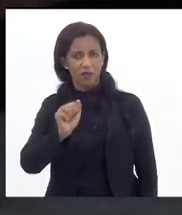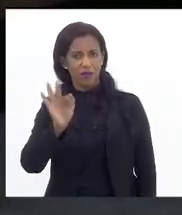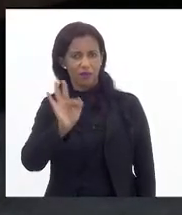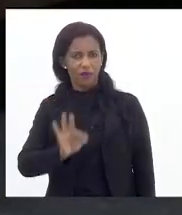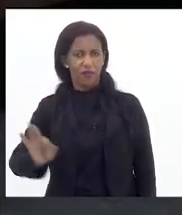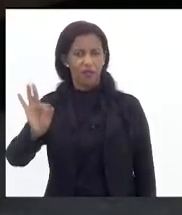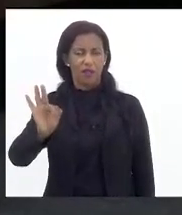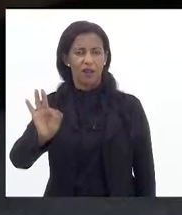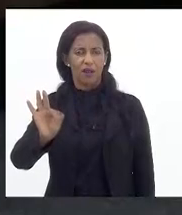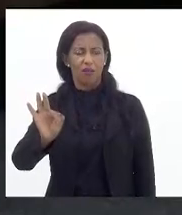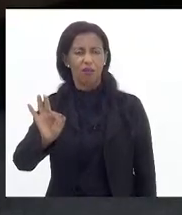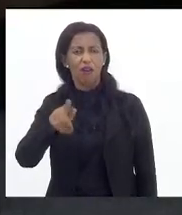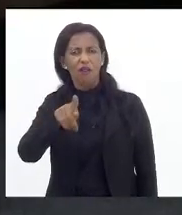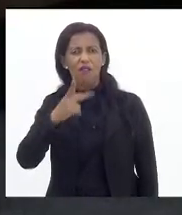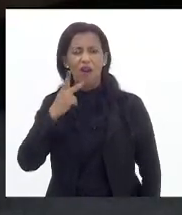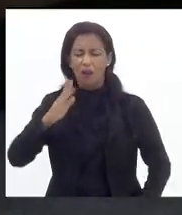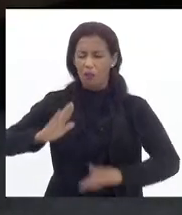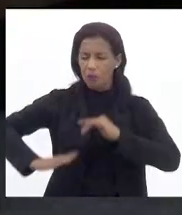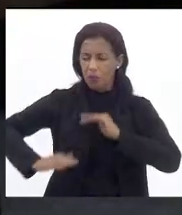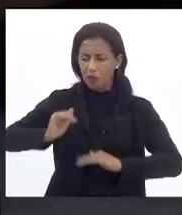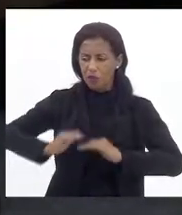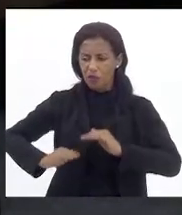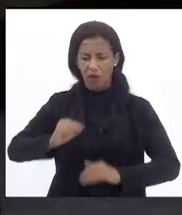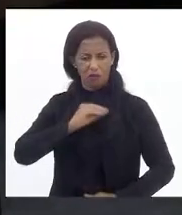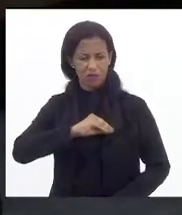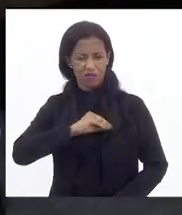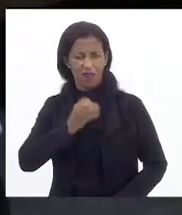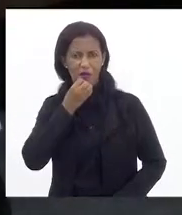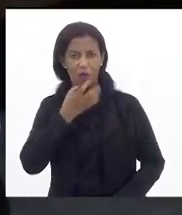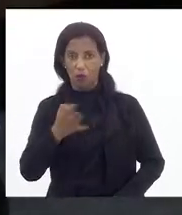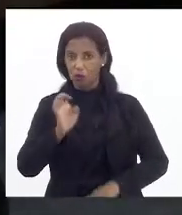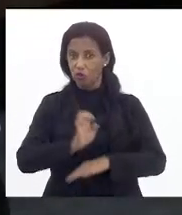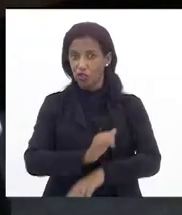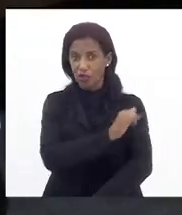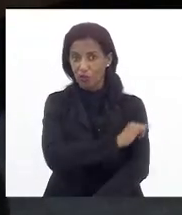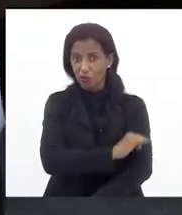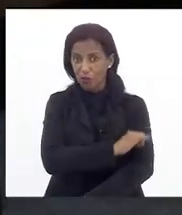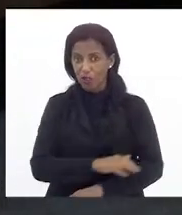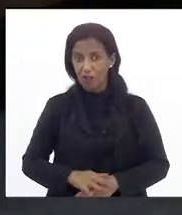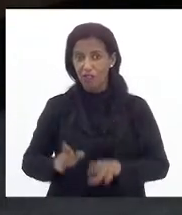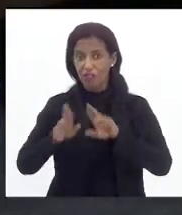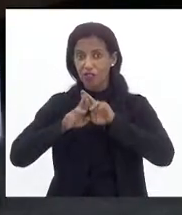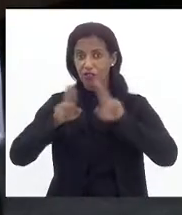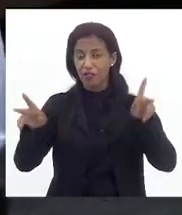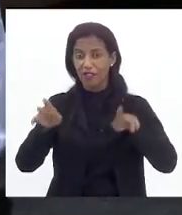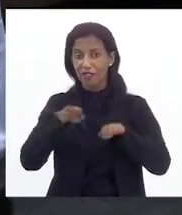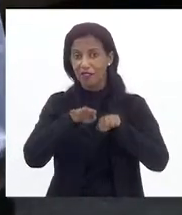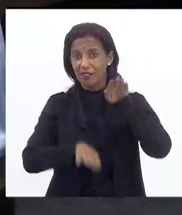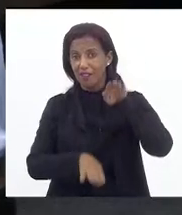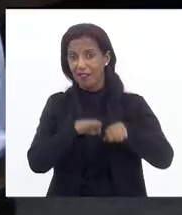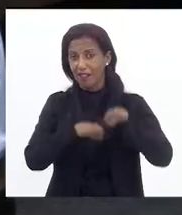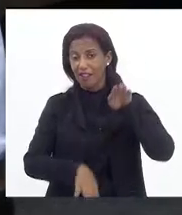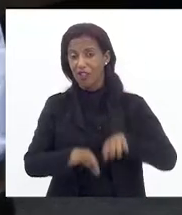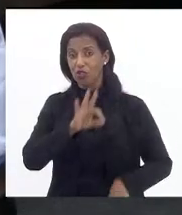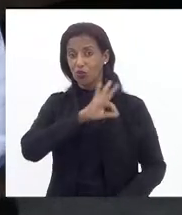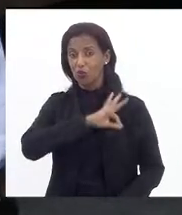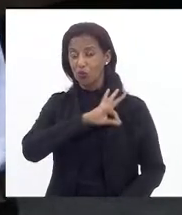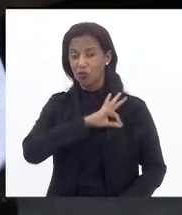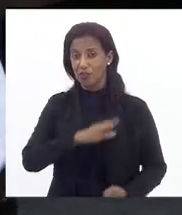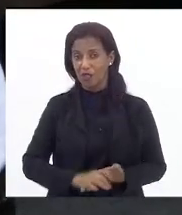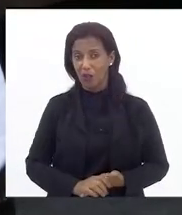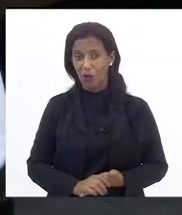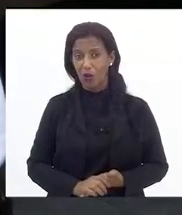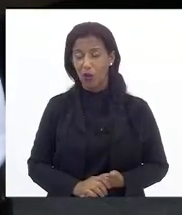por terem servidores competentes salários dignos no estado do Rio de Janeiro a diferença salarial de um policial